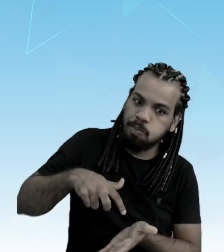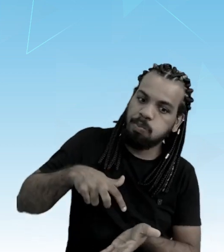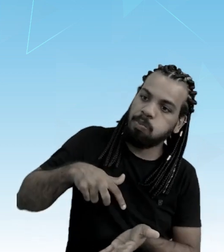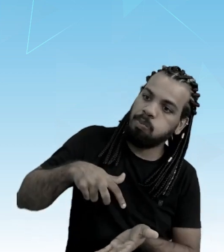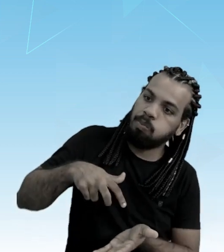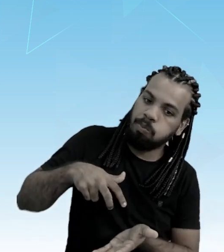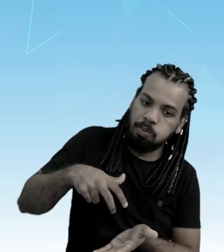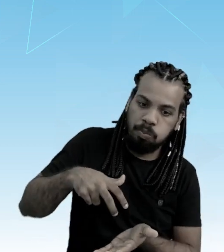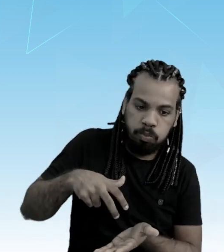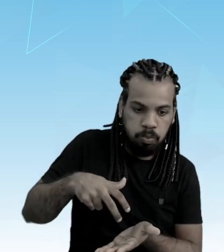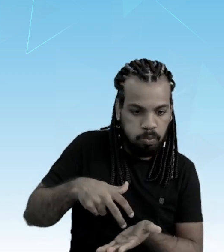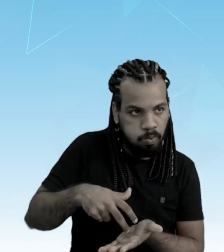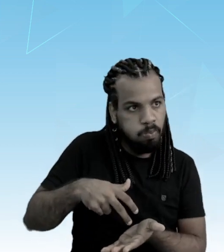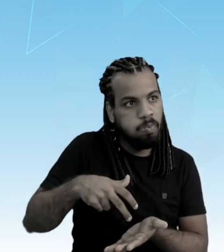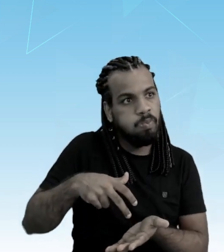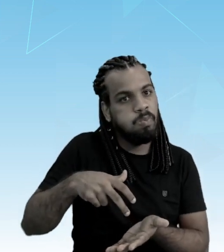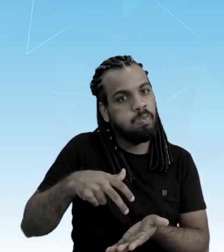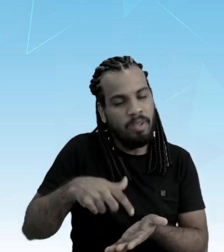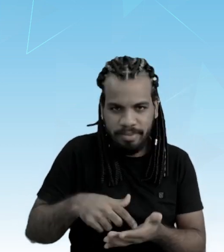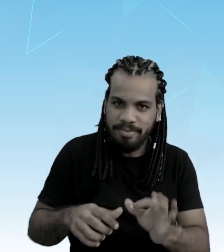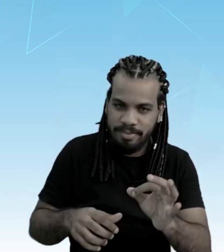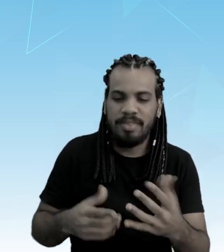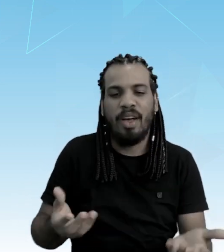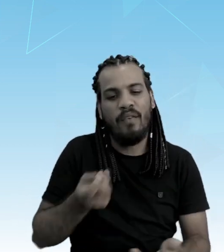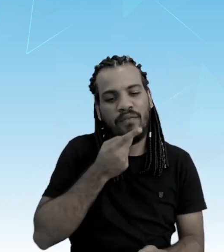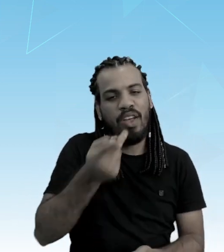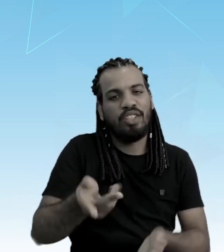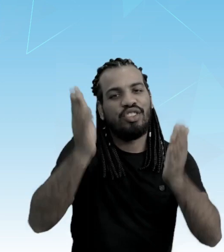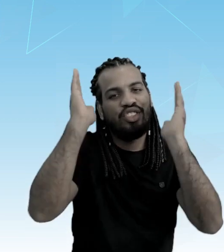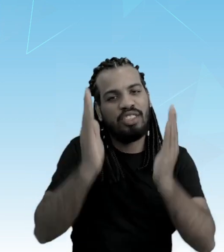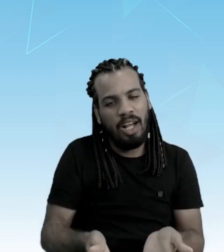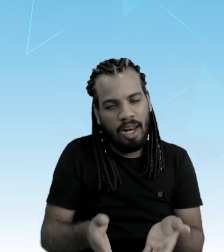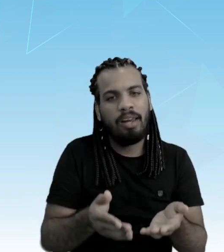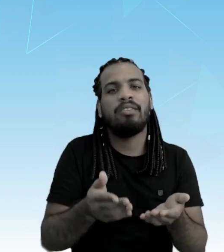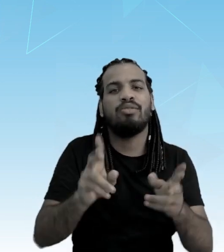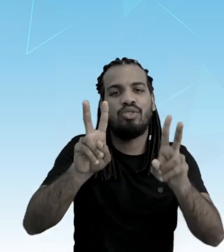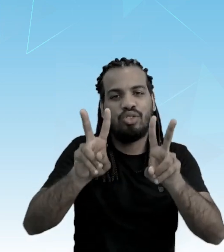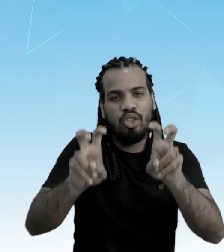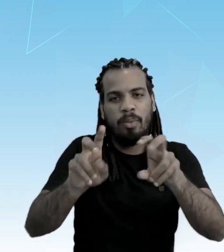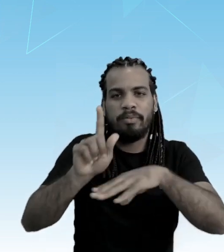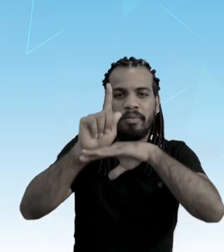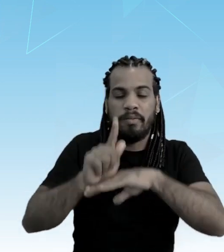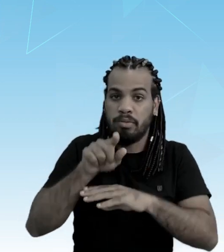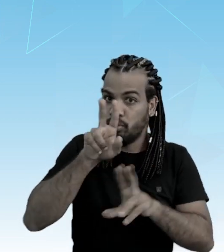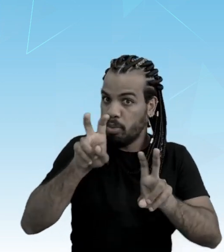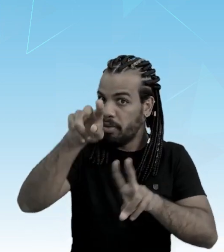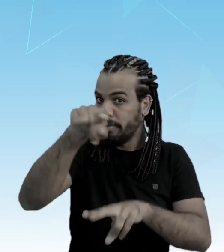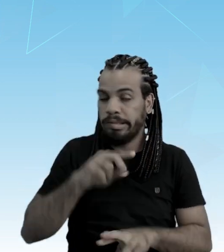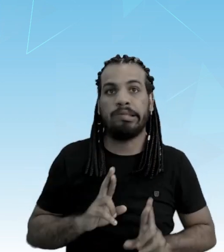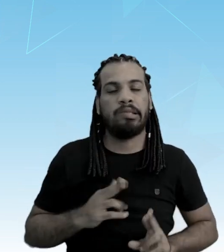Terra. Bom, hoje eu falei aí para vocês um pouco da força da gravidade. Eu espero